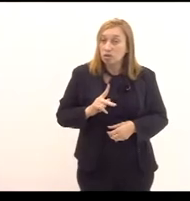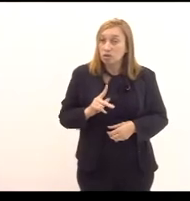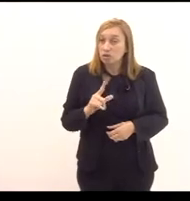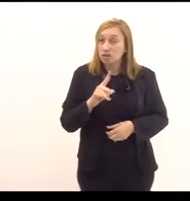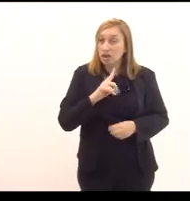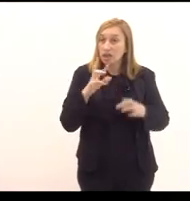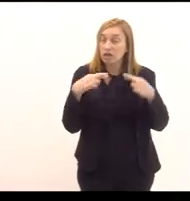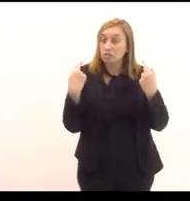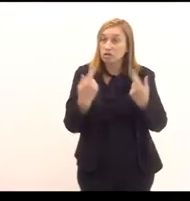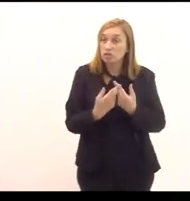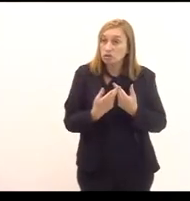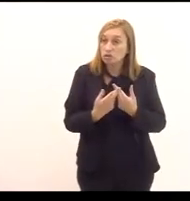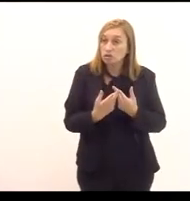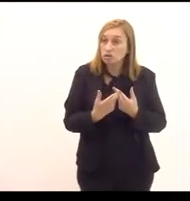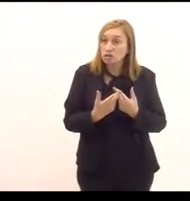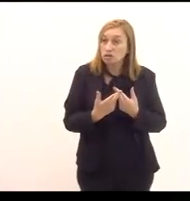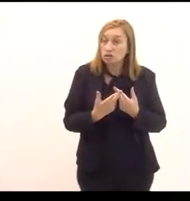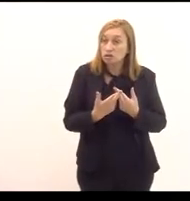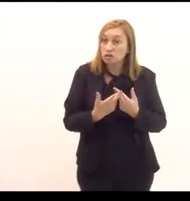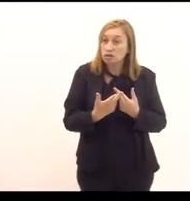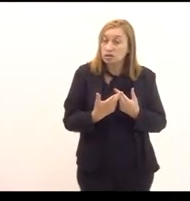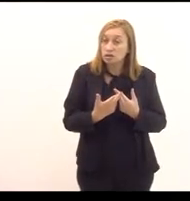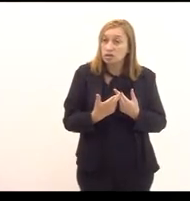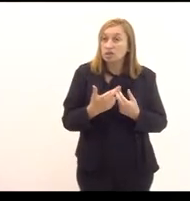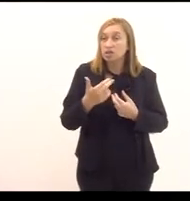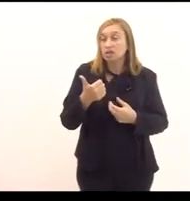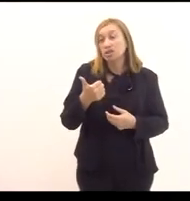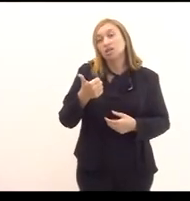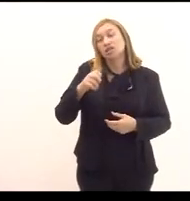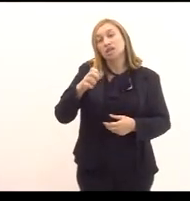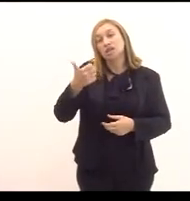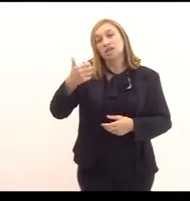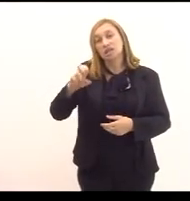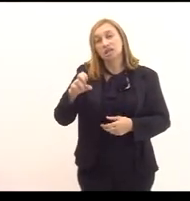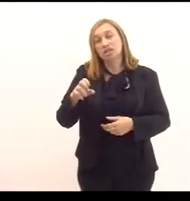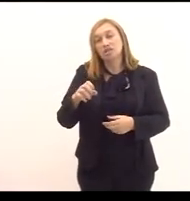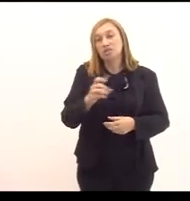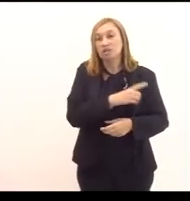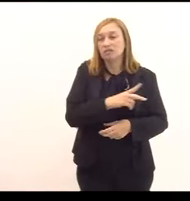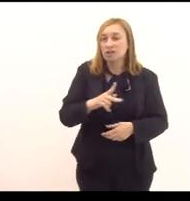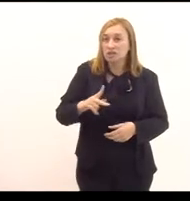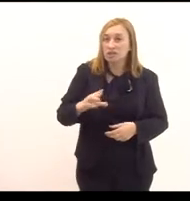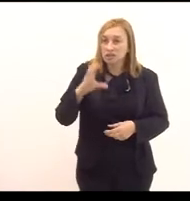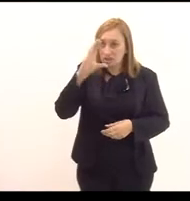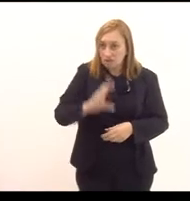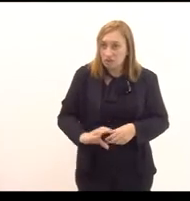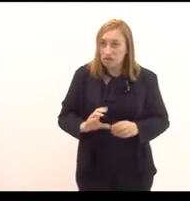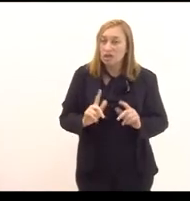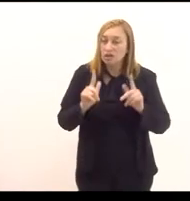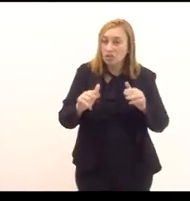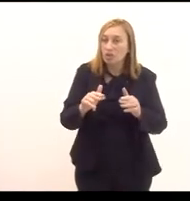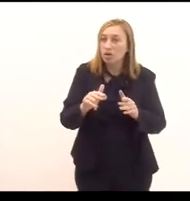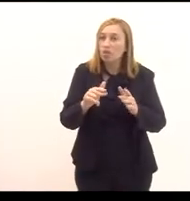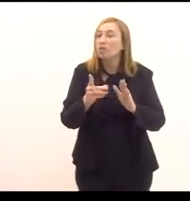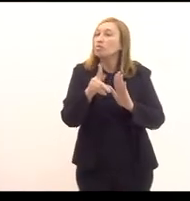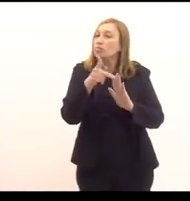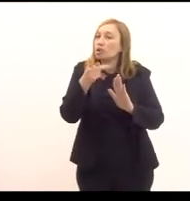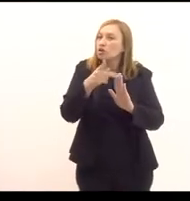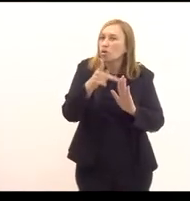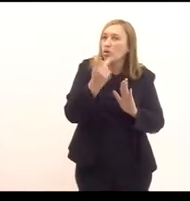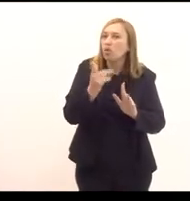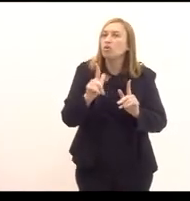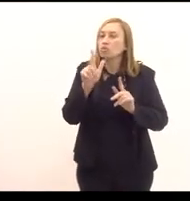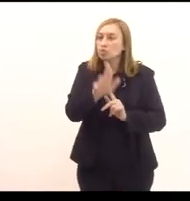reuniões quinzenais com a Defesa Civil que esse mesmo protocolo fosse utilizado